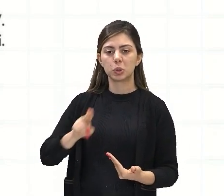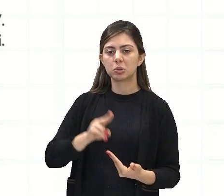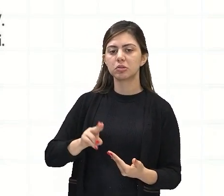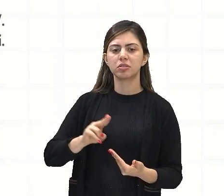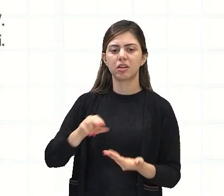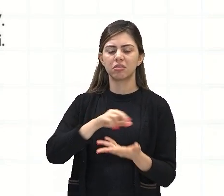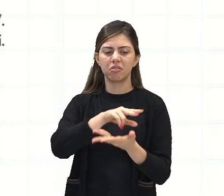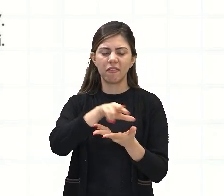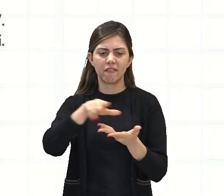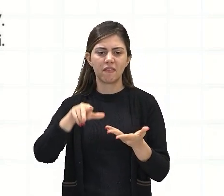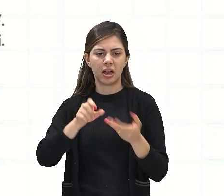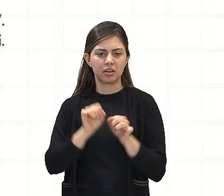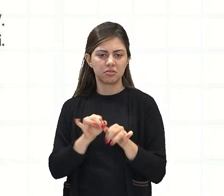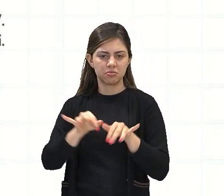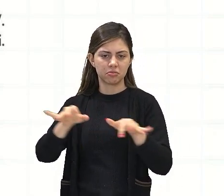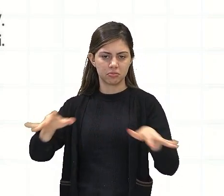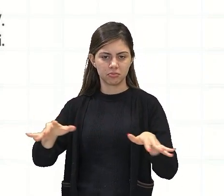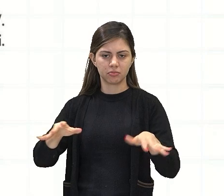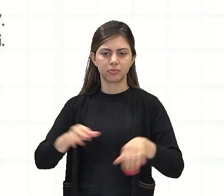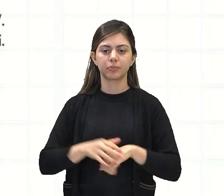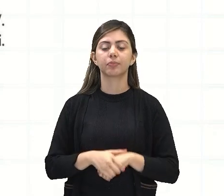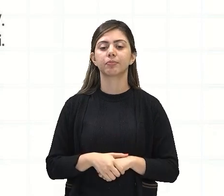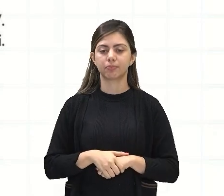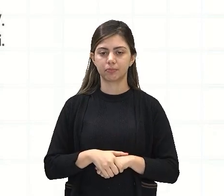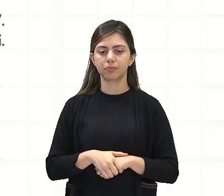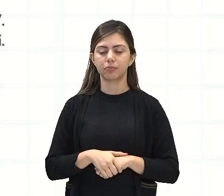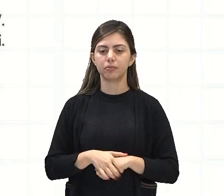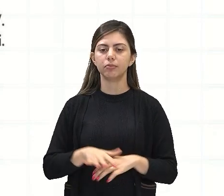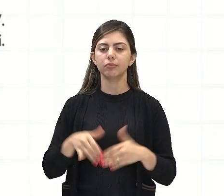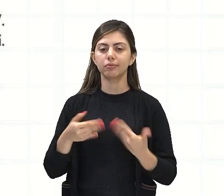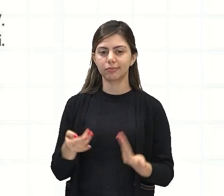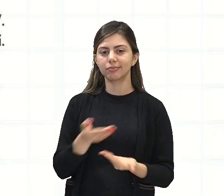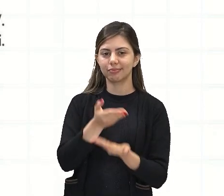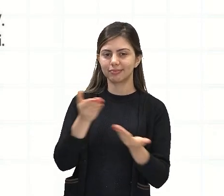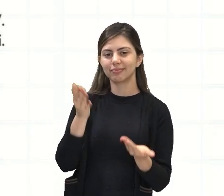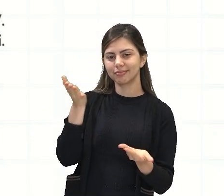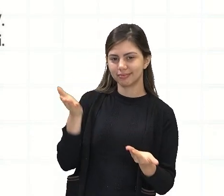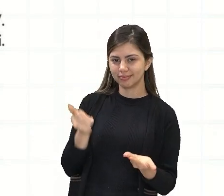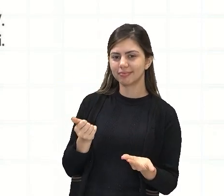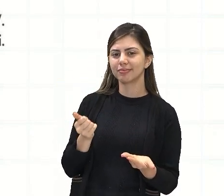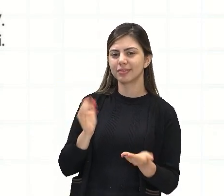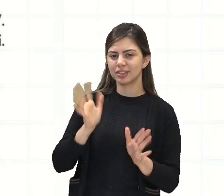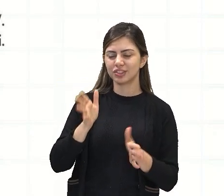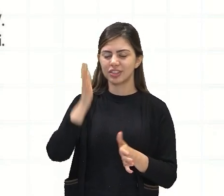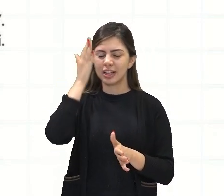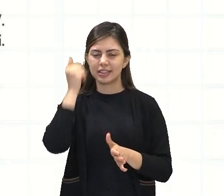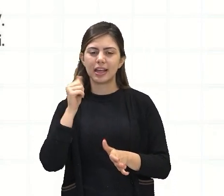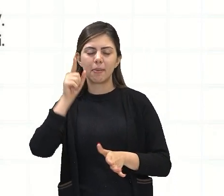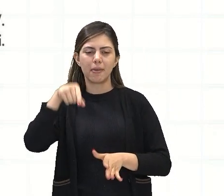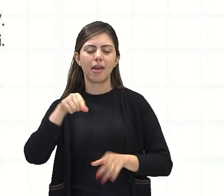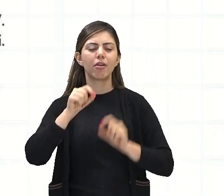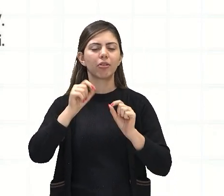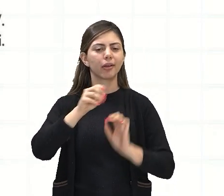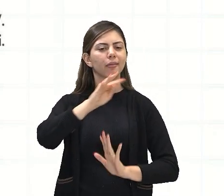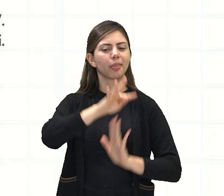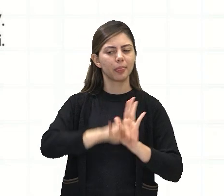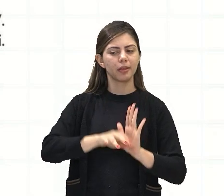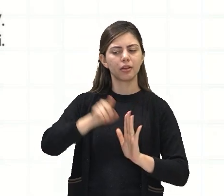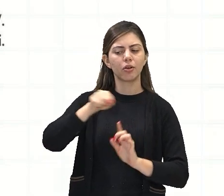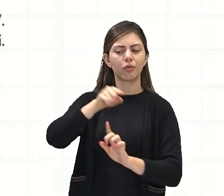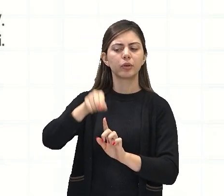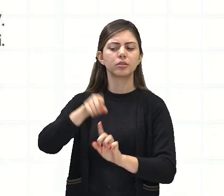pelos veículos de comunicação. Muito bem, agora você já sabe que o texto jornalístico tem uma função, um